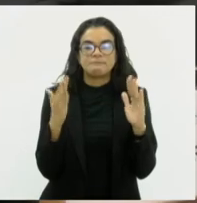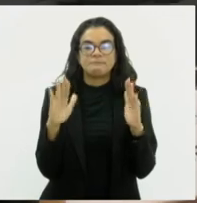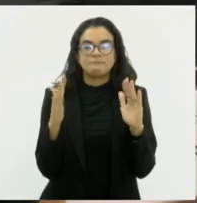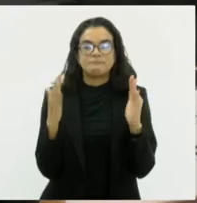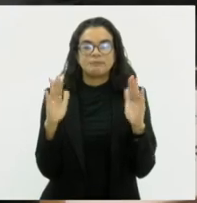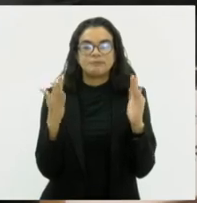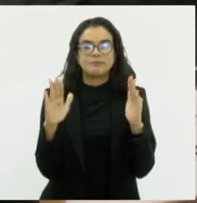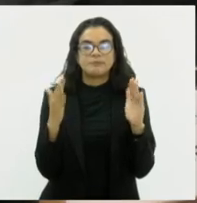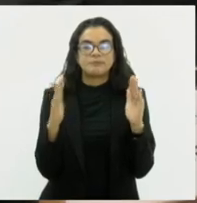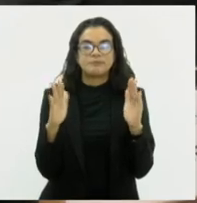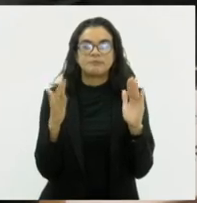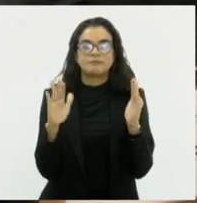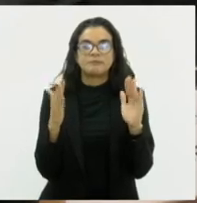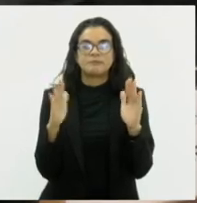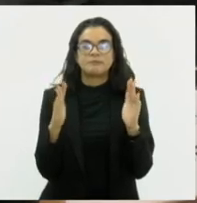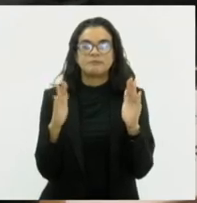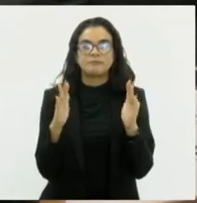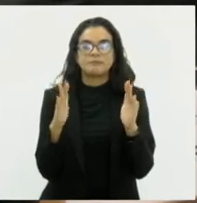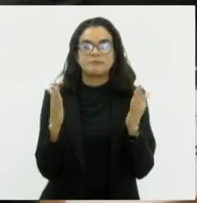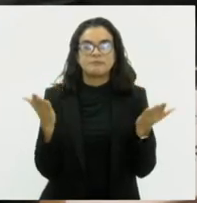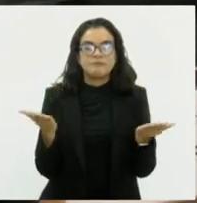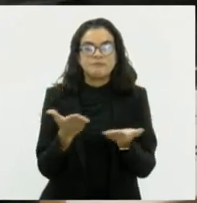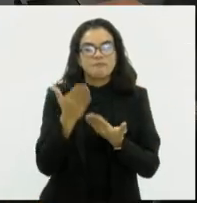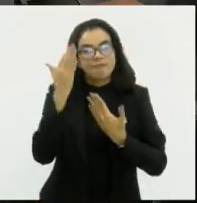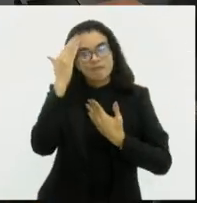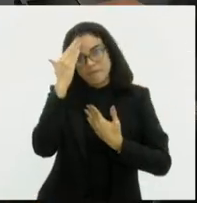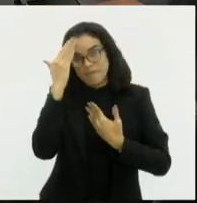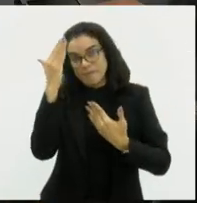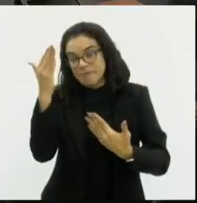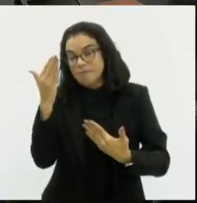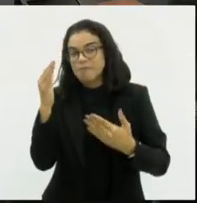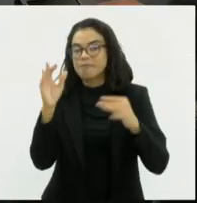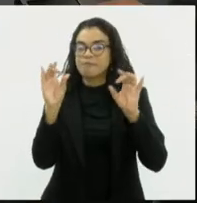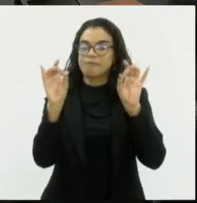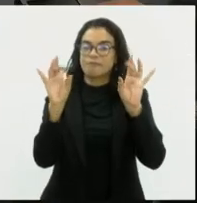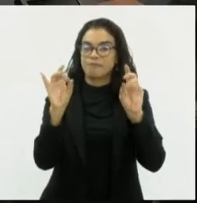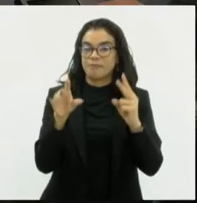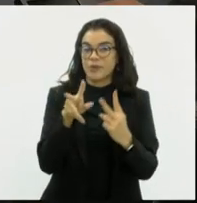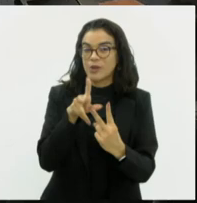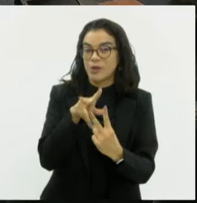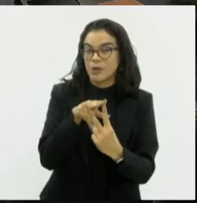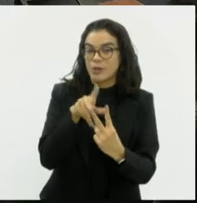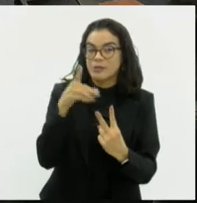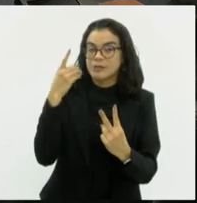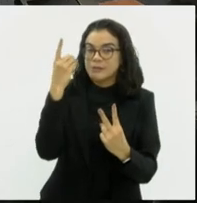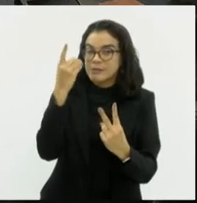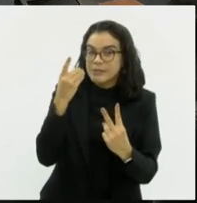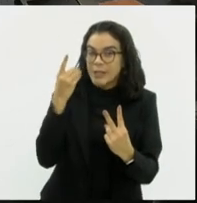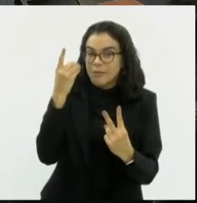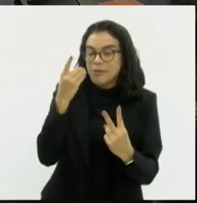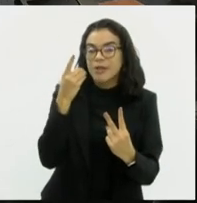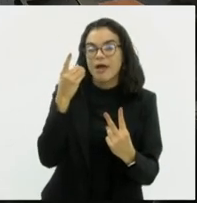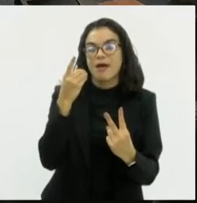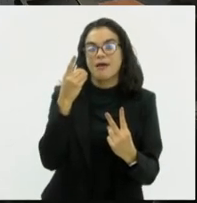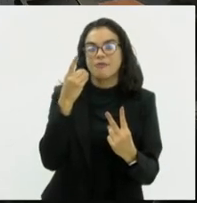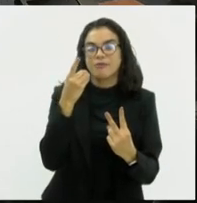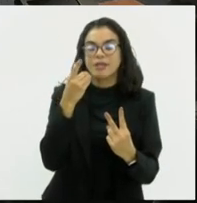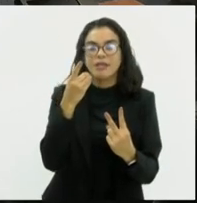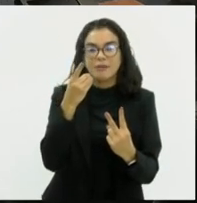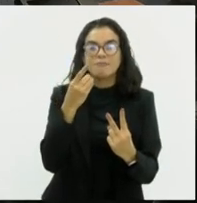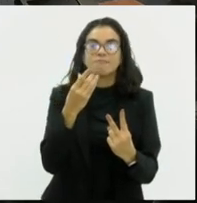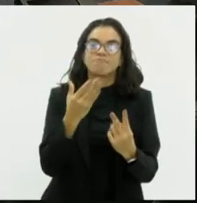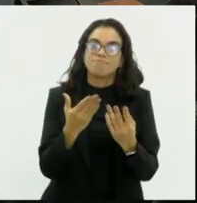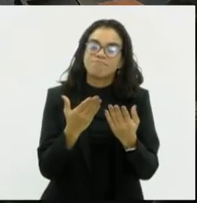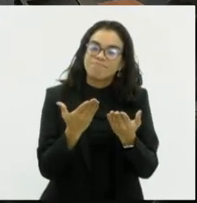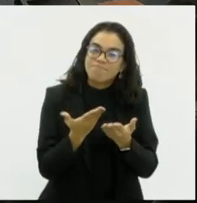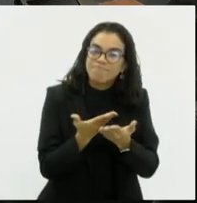Agora... Queria agradecer em especial os dois deputados que fizeram a co-indicação para a medalha. Primeiro, nosso